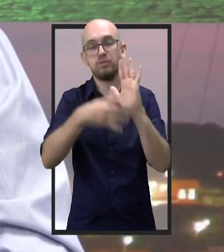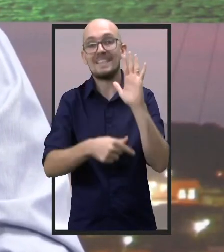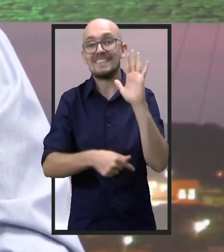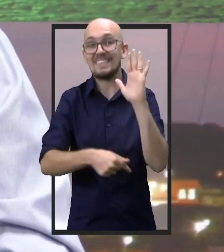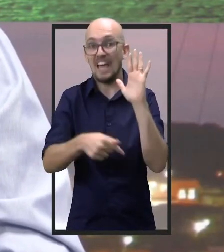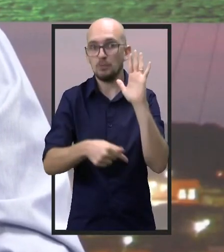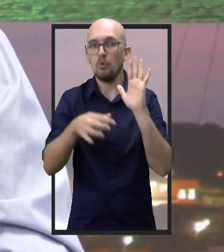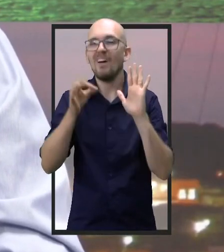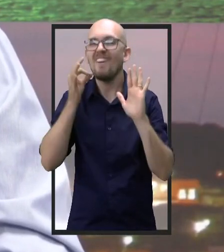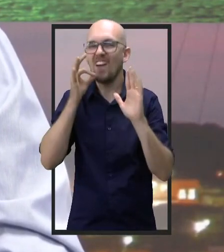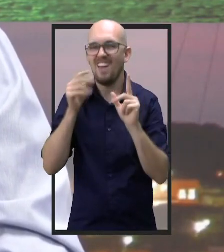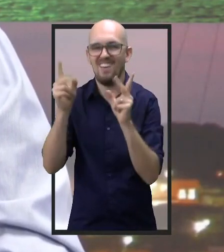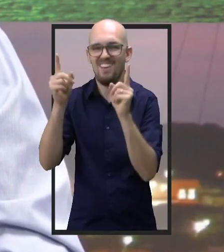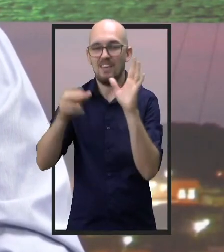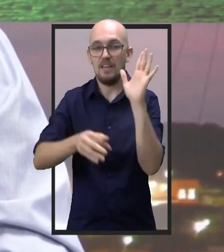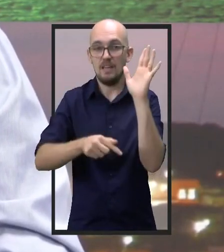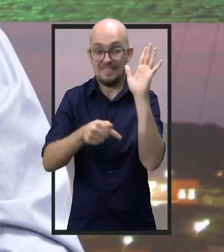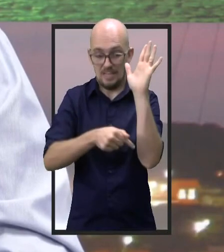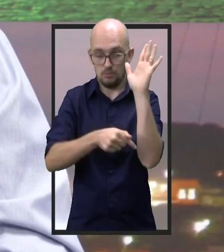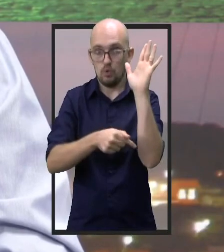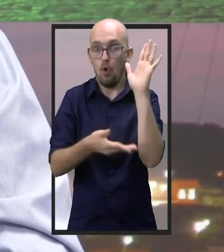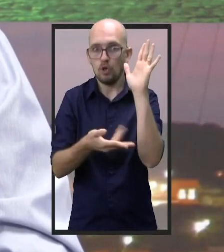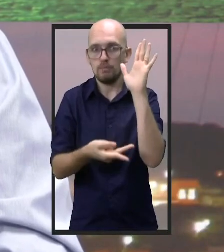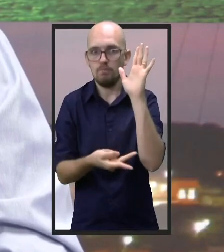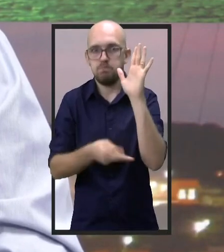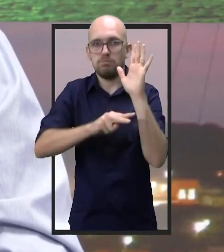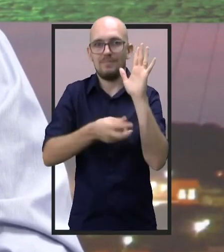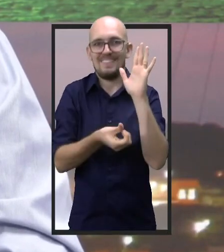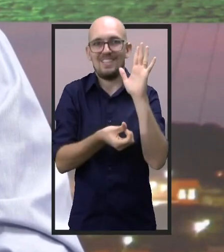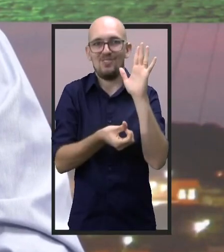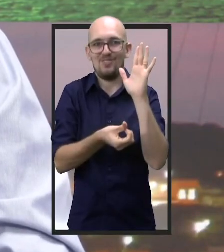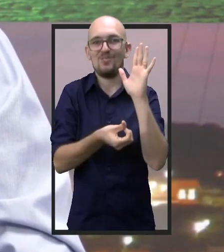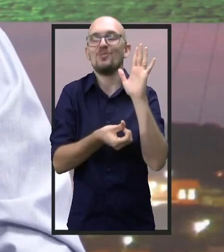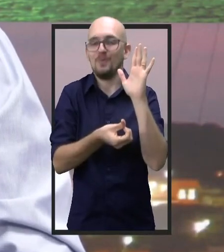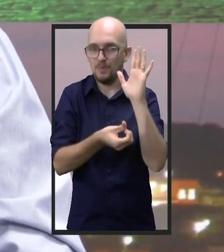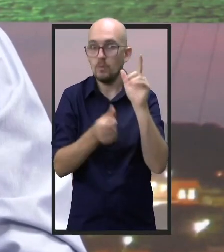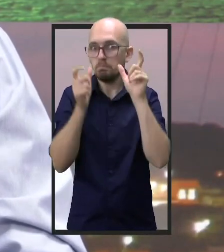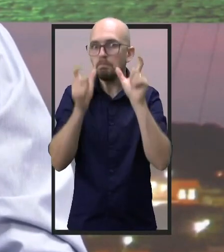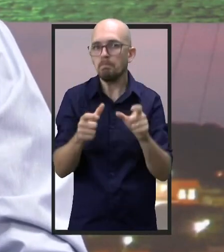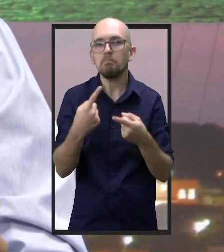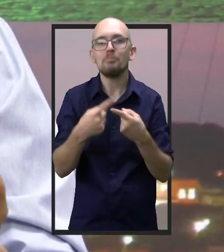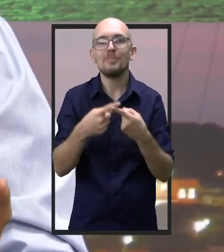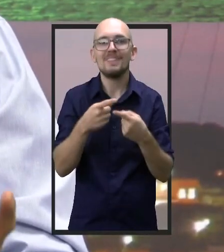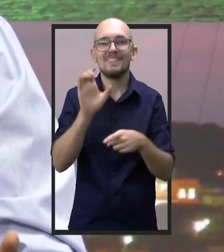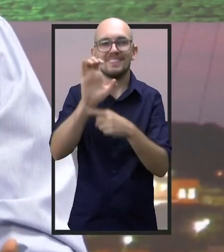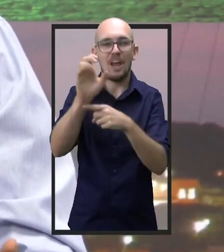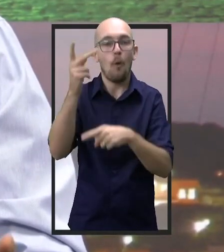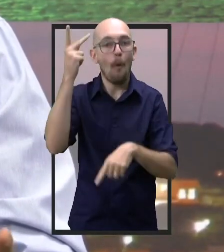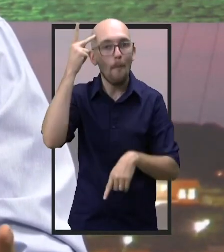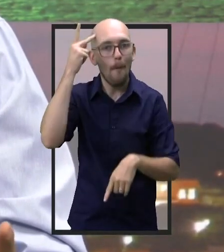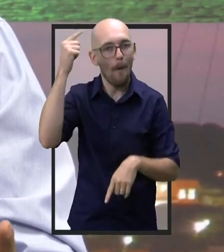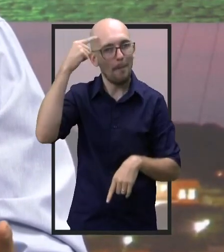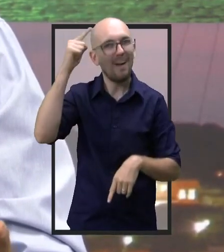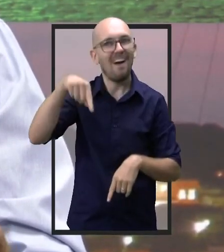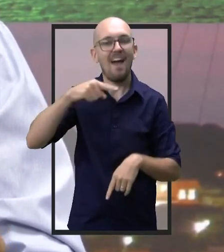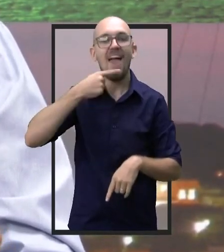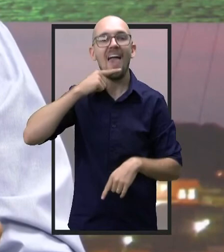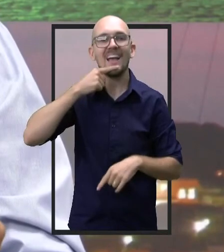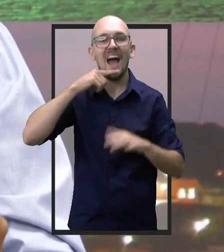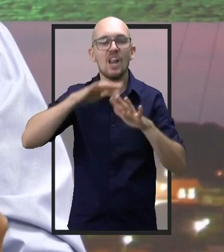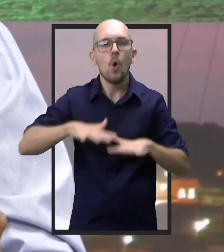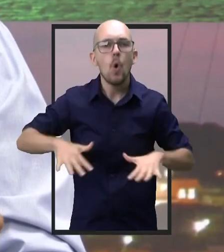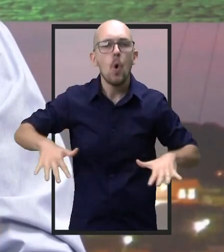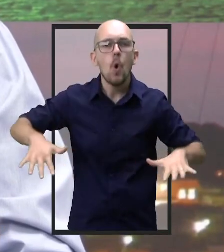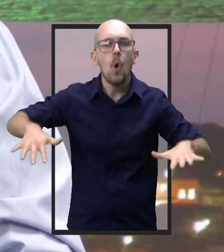de café, hoje somos 6º. Isso é alguma coisa interessante, porque São Paulo, embora a gente pense em cana para São Paulo